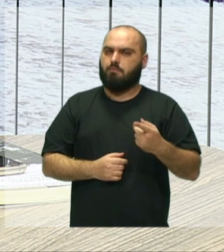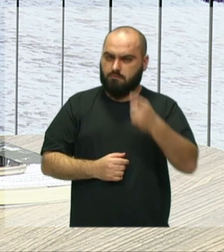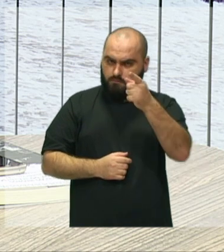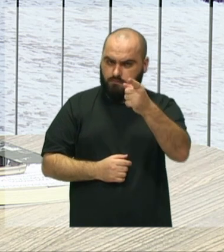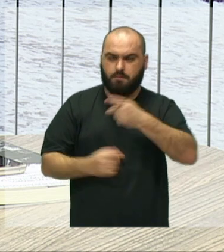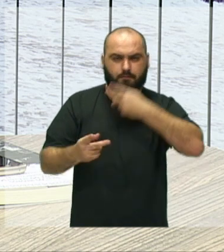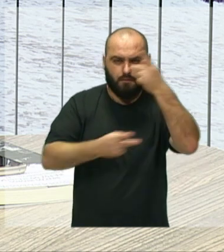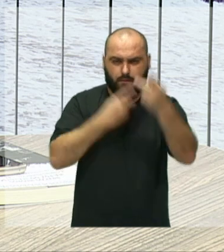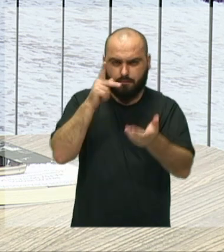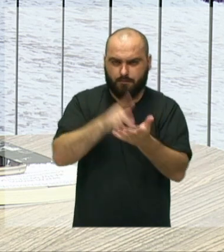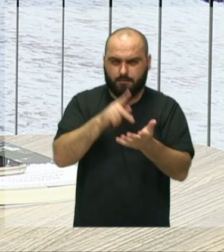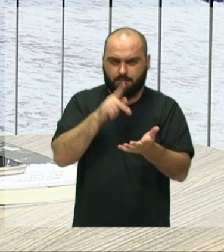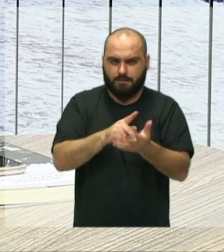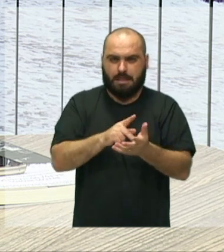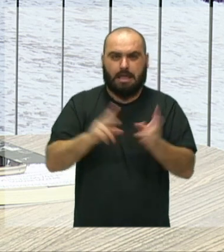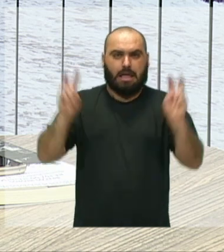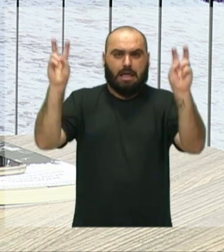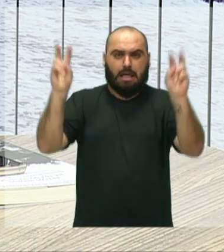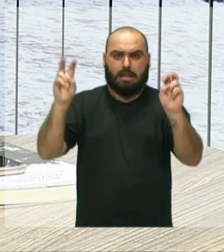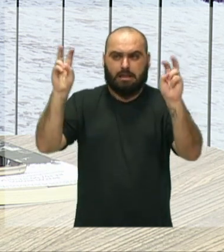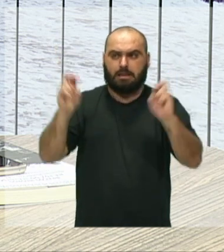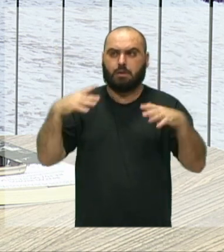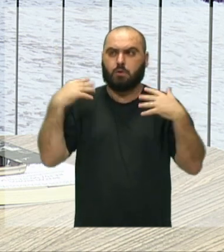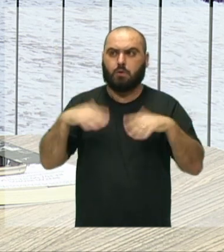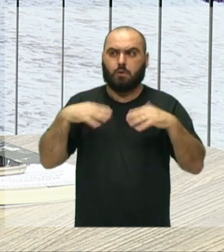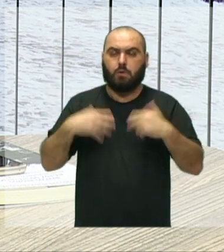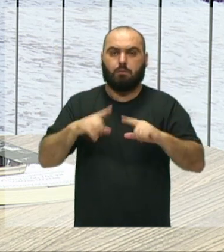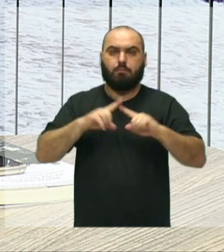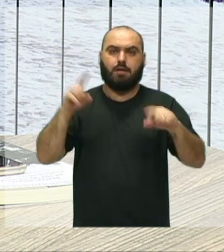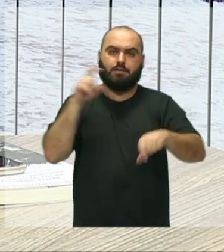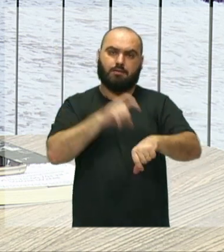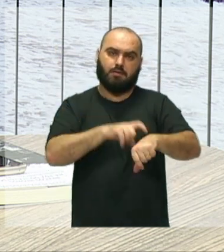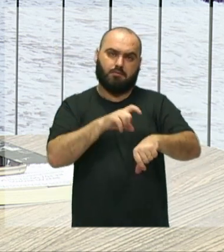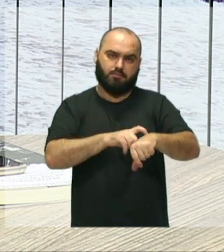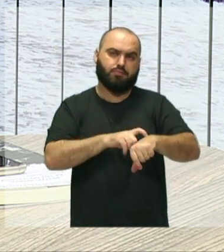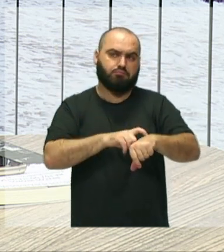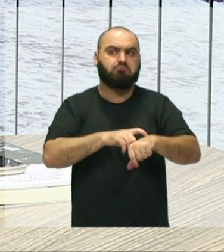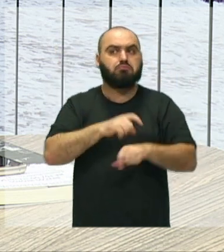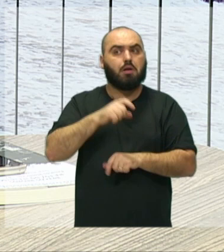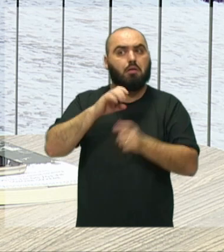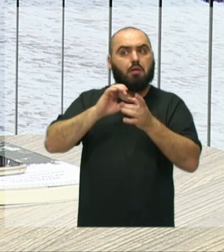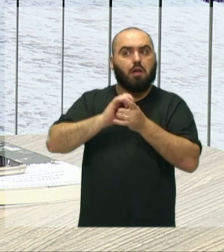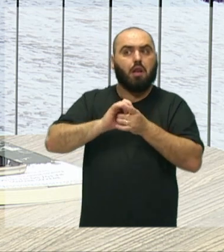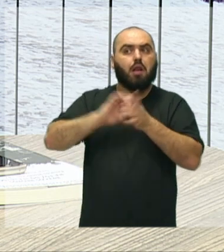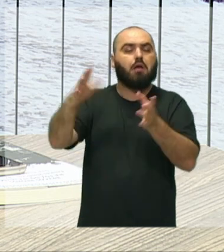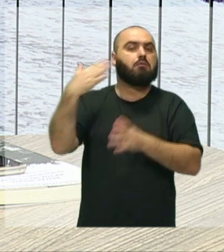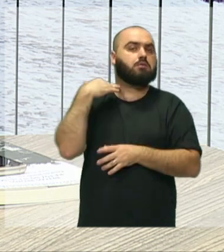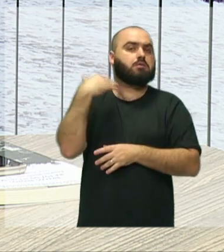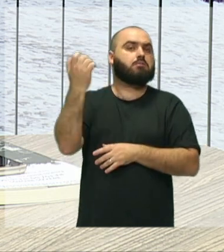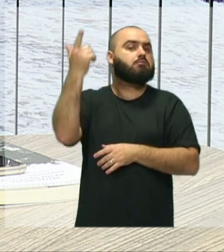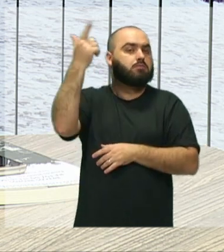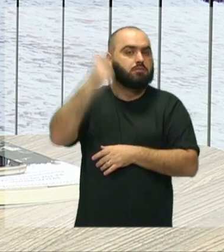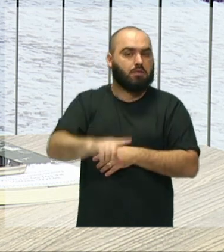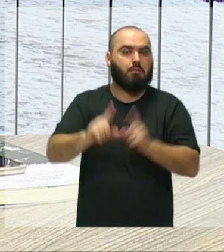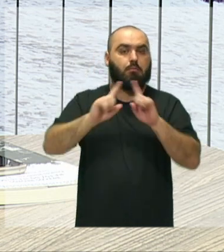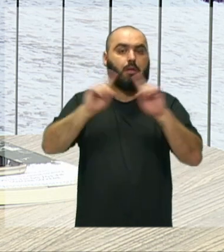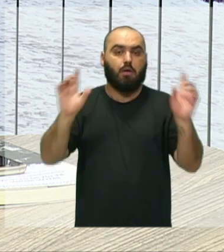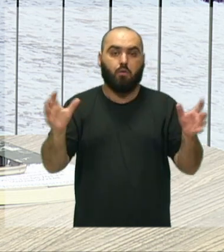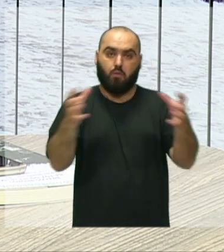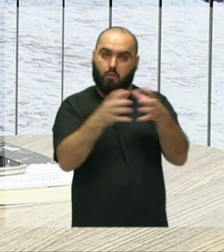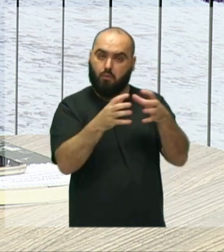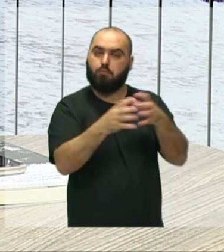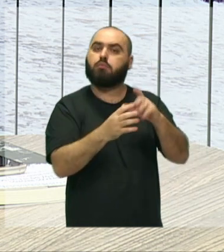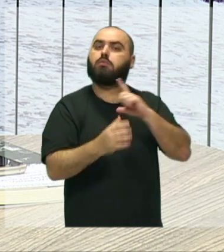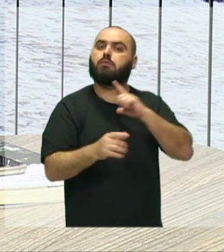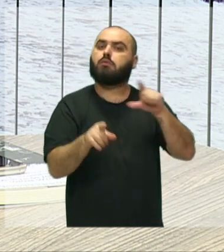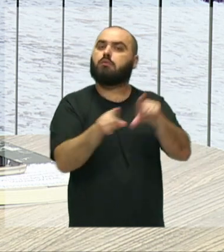é muito assunto para pouco tempo, mas nós estamos disponíveis para outras oportunidades. Mas nós do Núcleo também